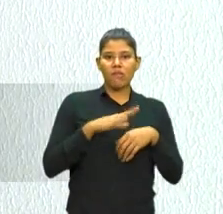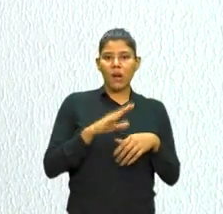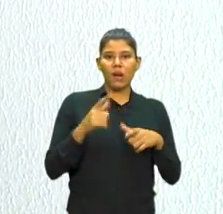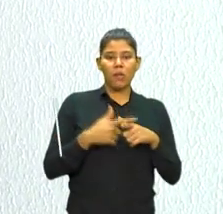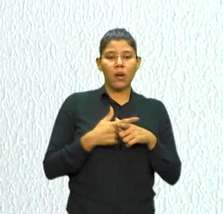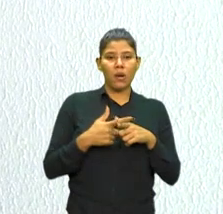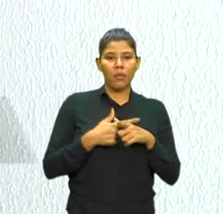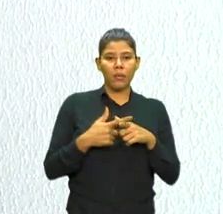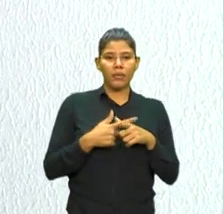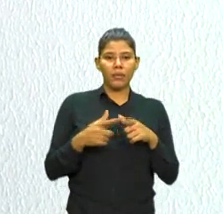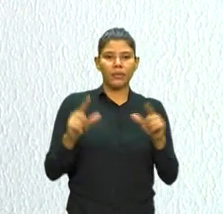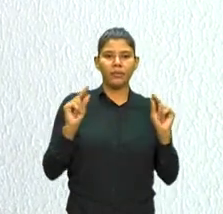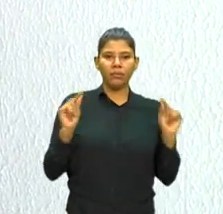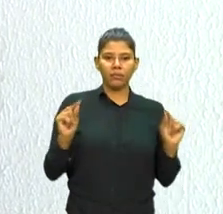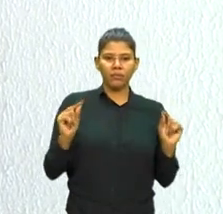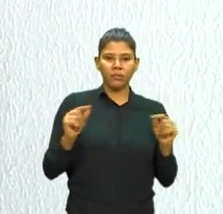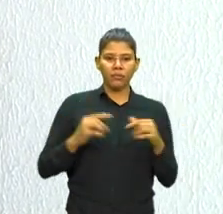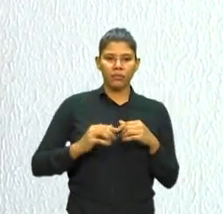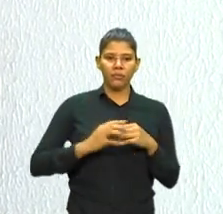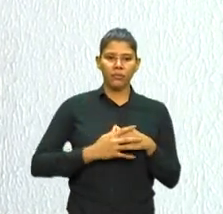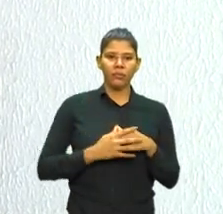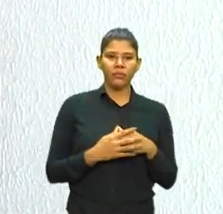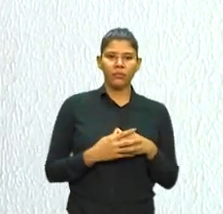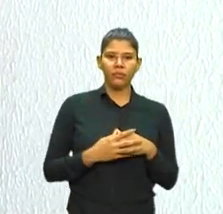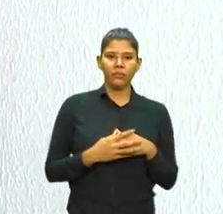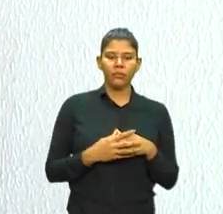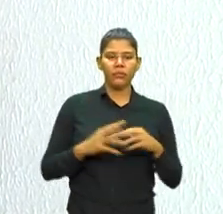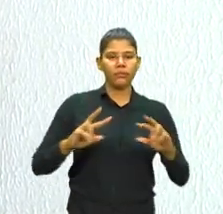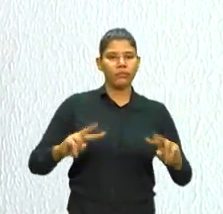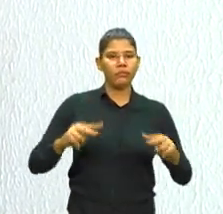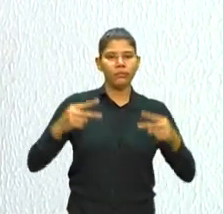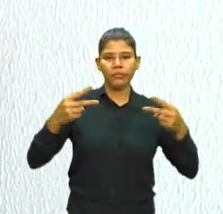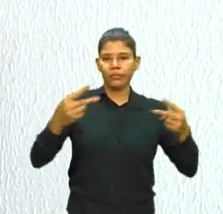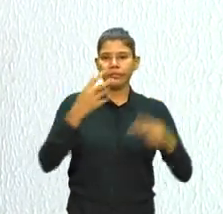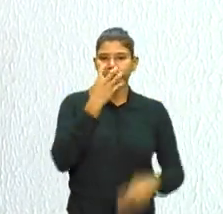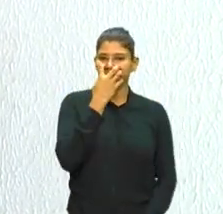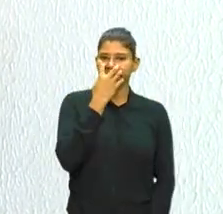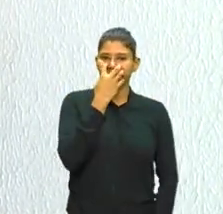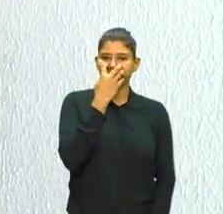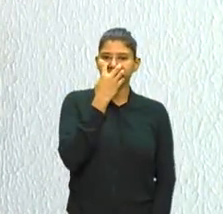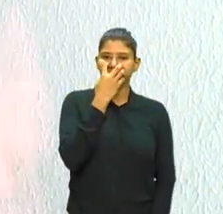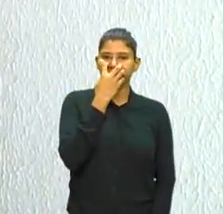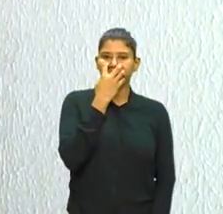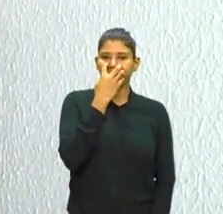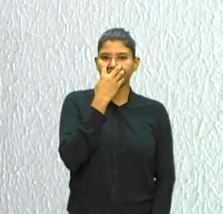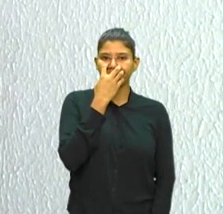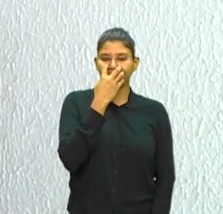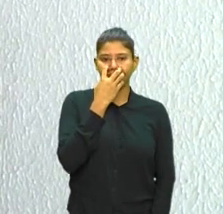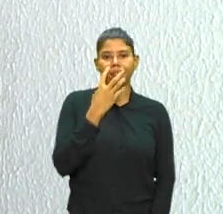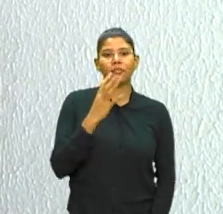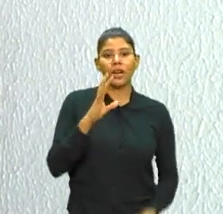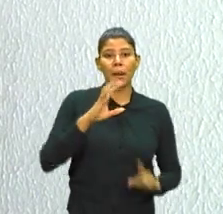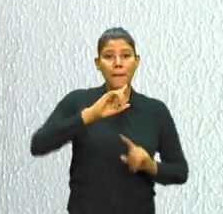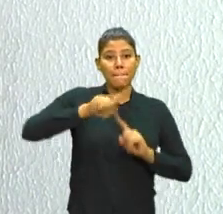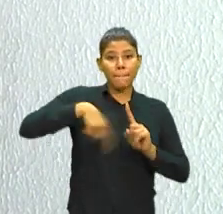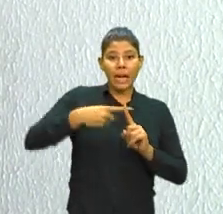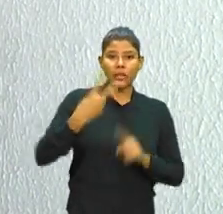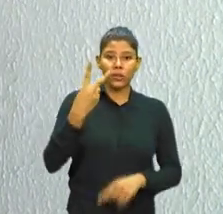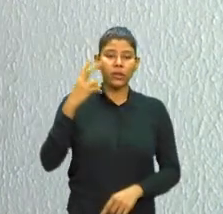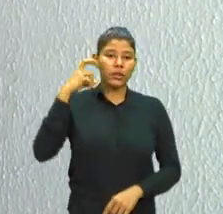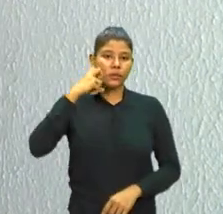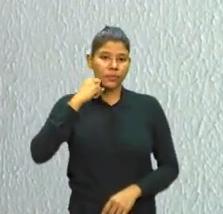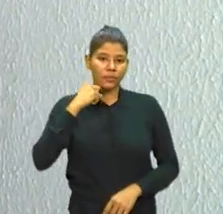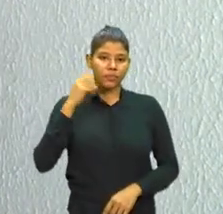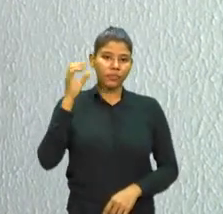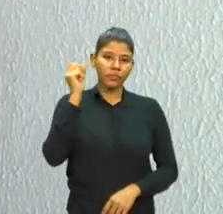foi a questão de a gente ter dobrado o número de cachorros dentro de casa e termos adotado mais dois gatos né e a gente teve